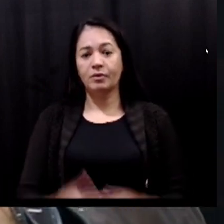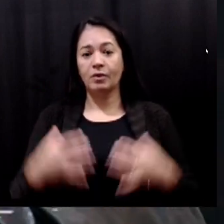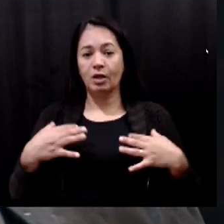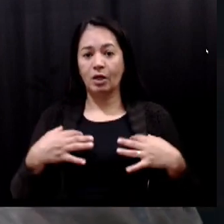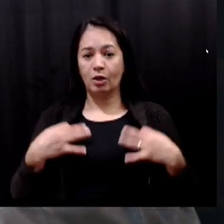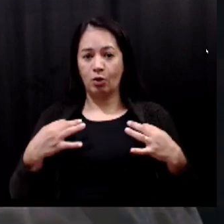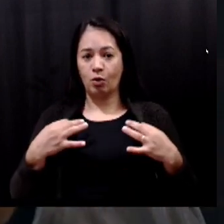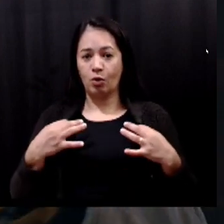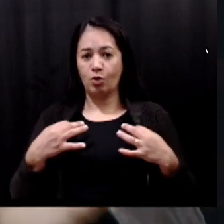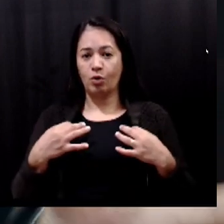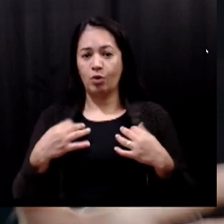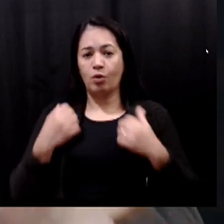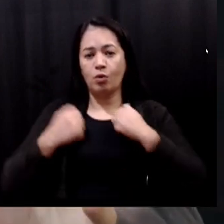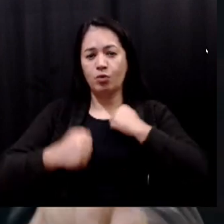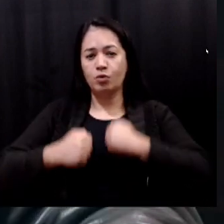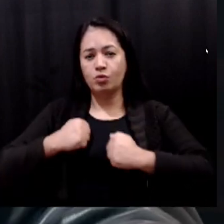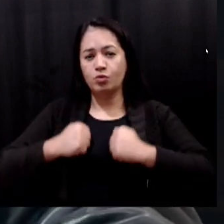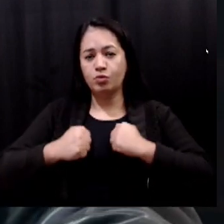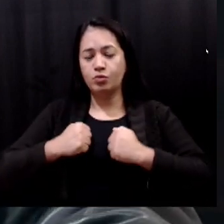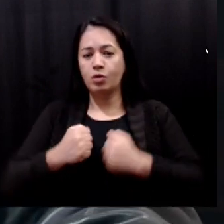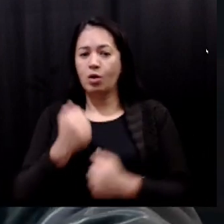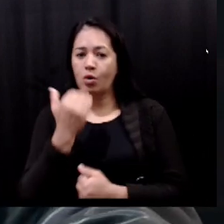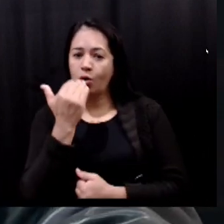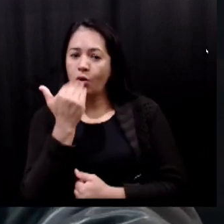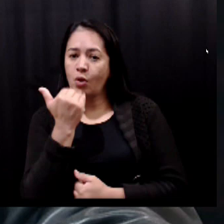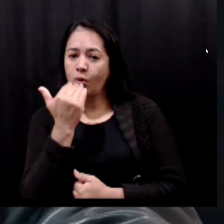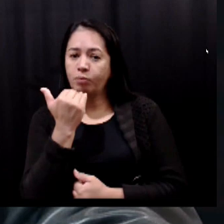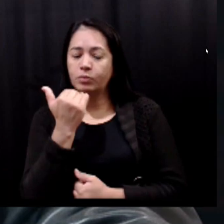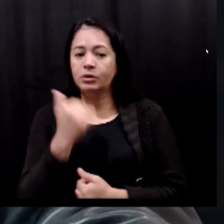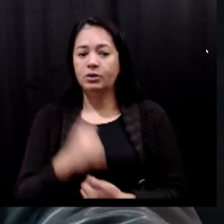banho, alimentação, etc. e tal, né?